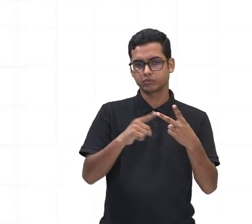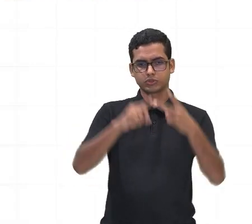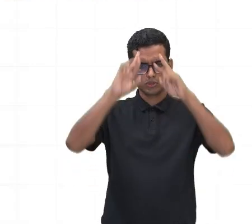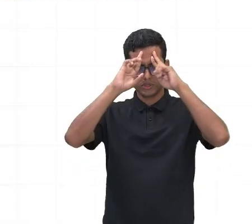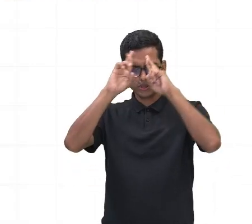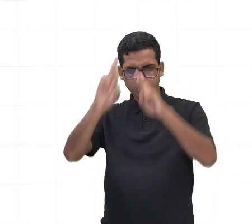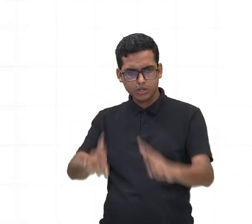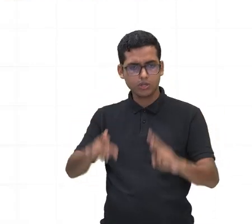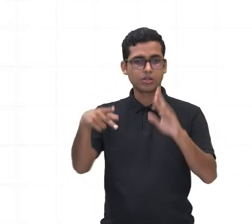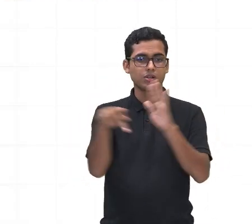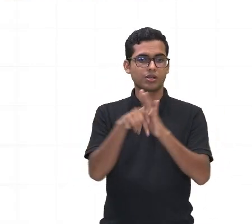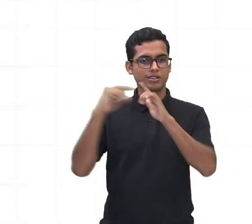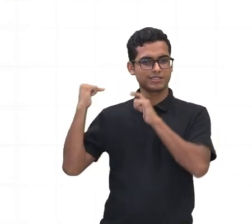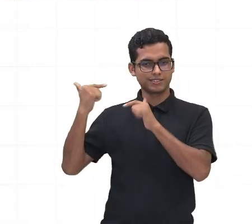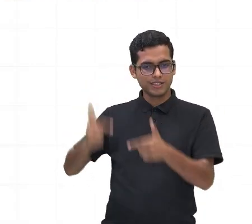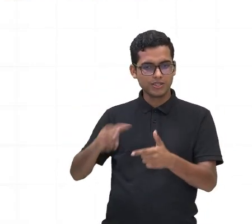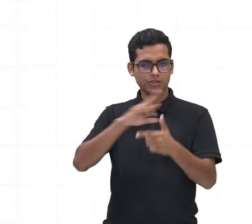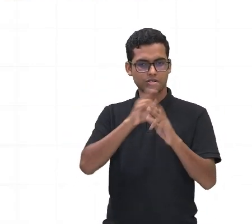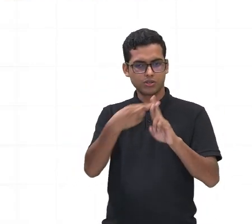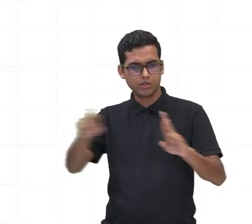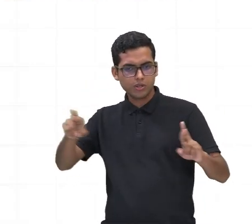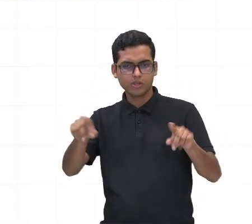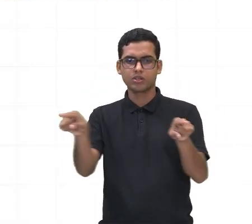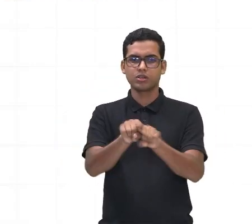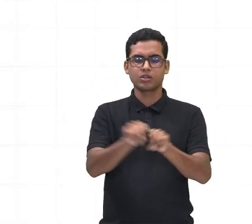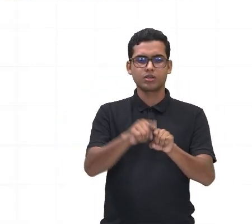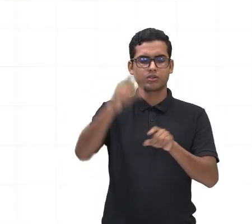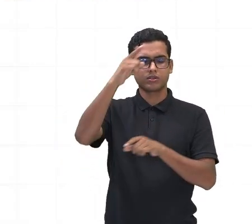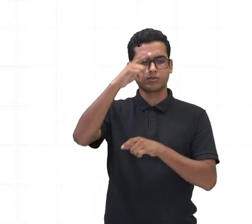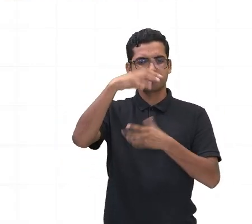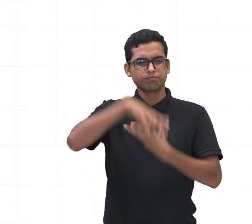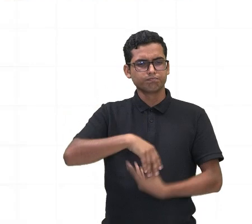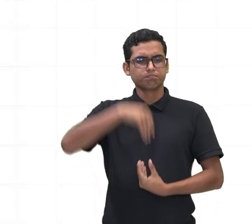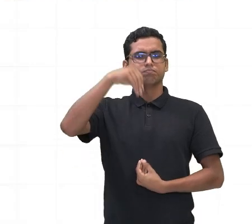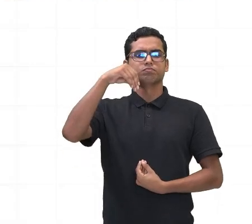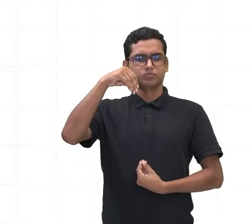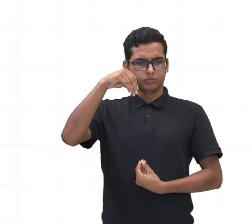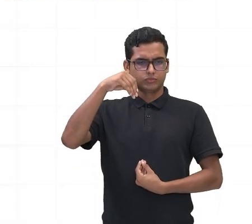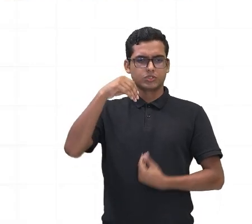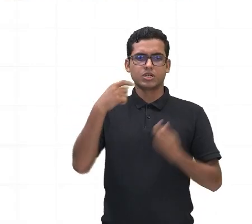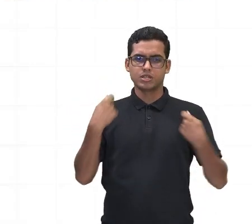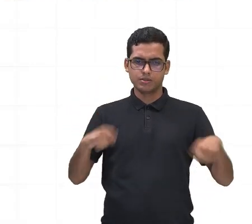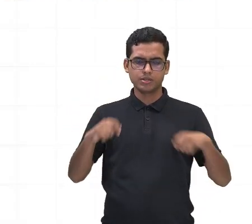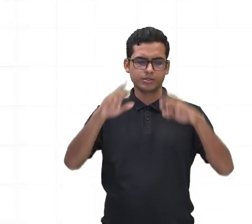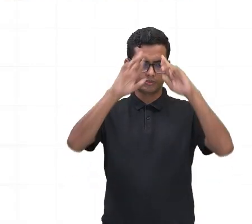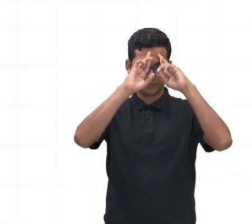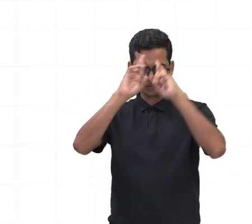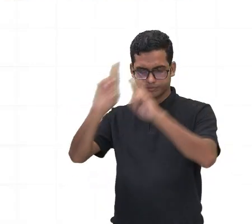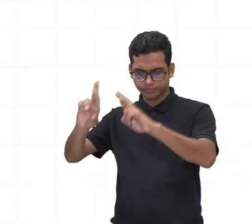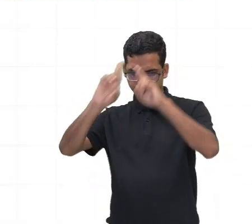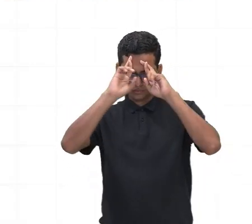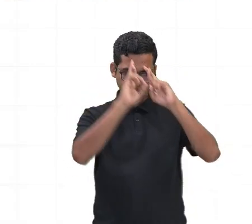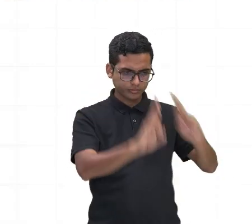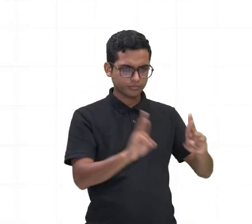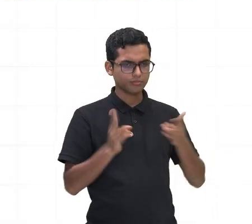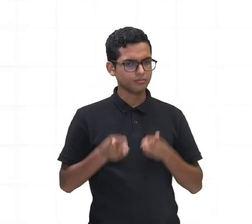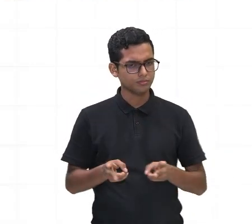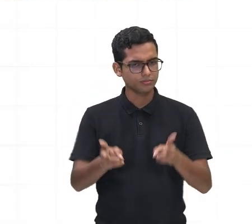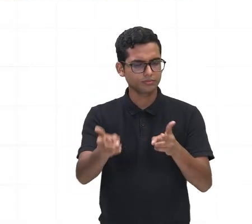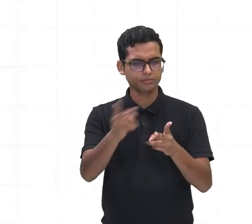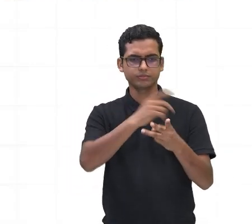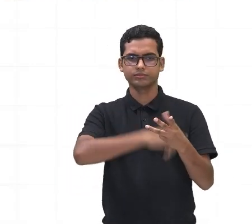tradições religiosas e as diferentes espiritualidades. Uma religião tem que respeitar a outra.